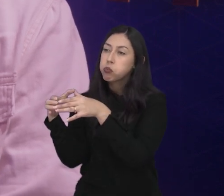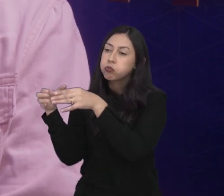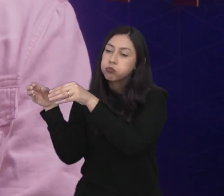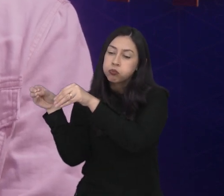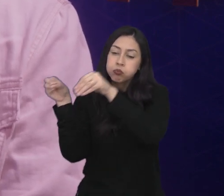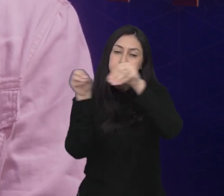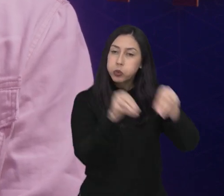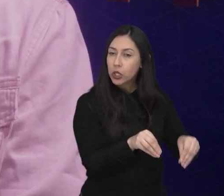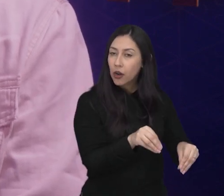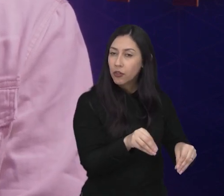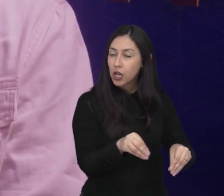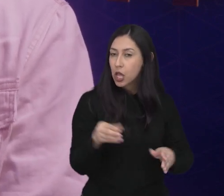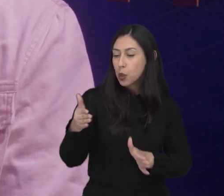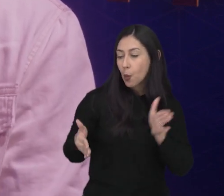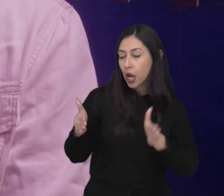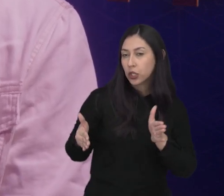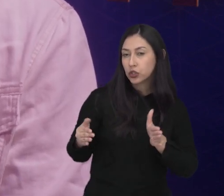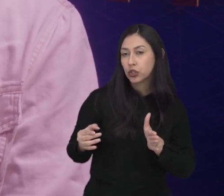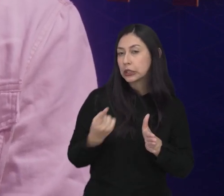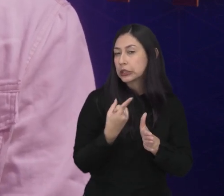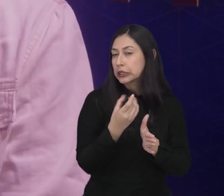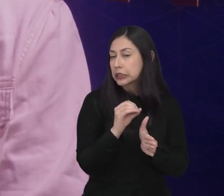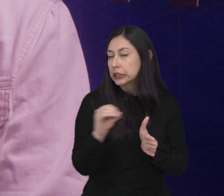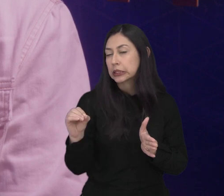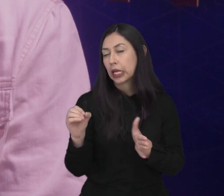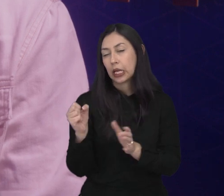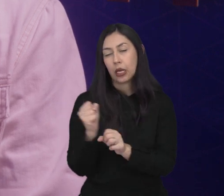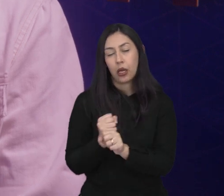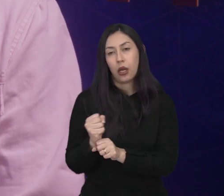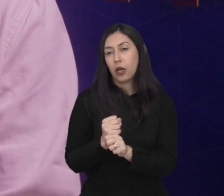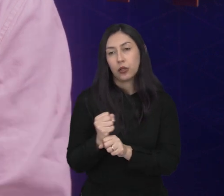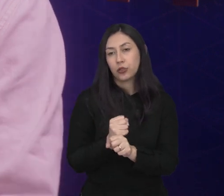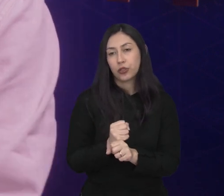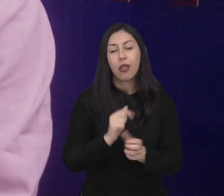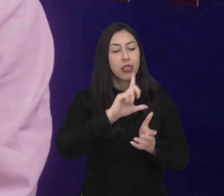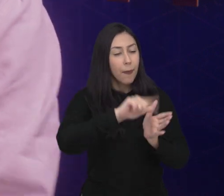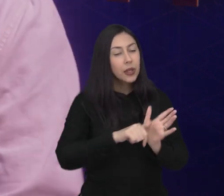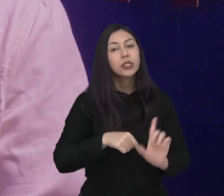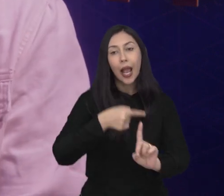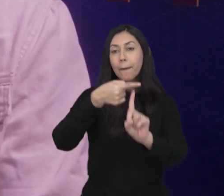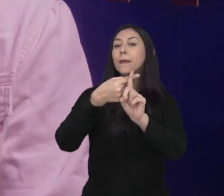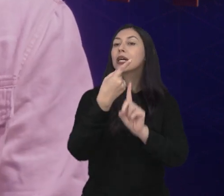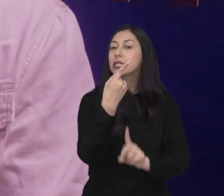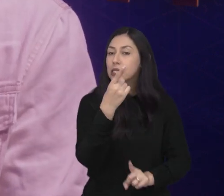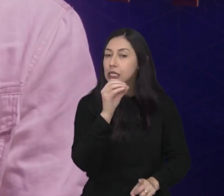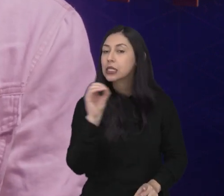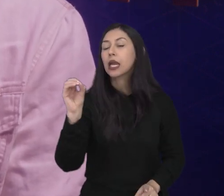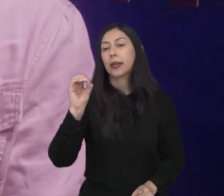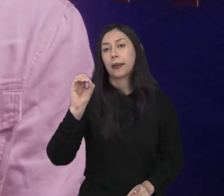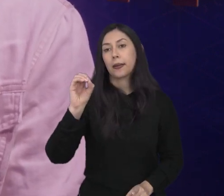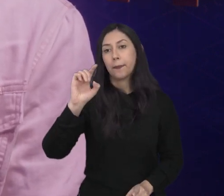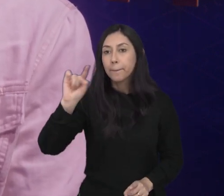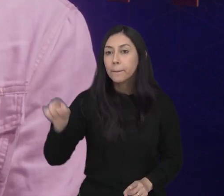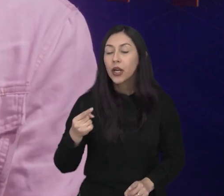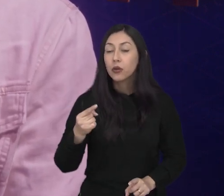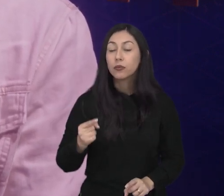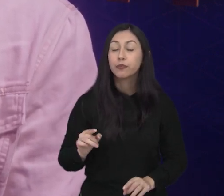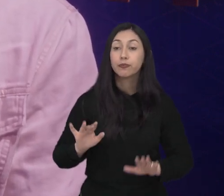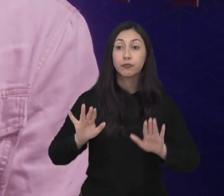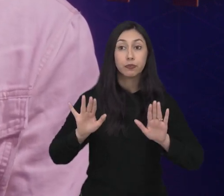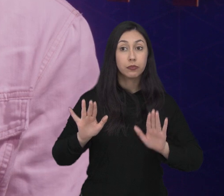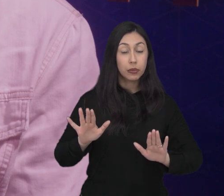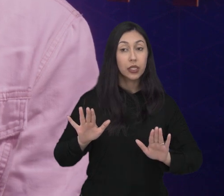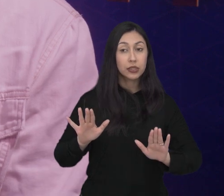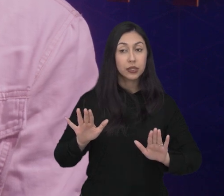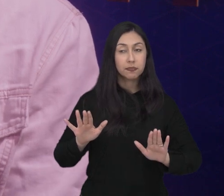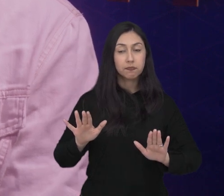em média a cada século. Então, assim, demorava um século, vinha 100 mil. Mas